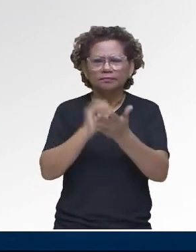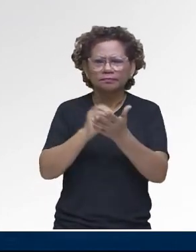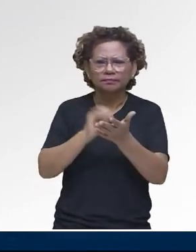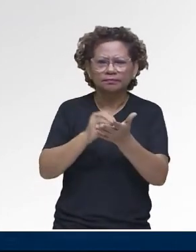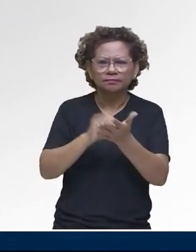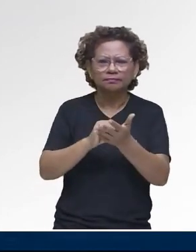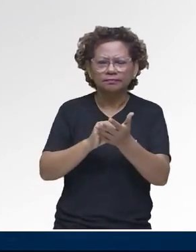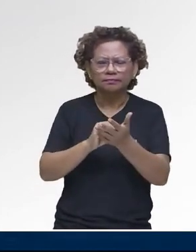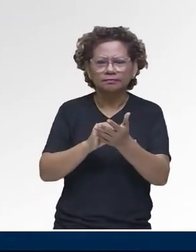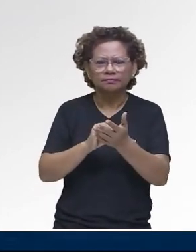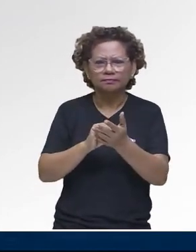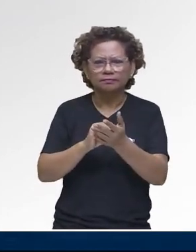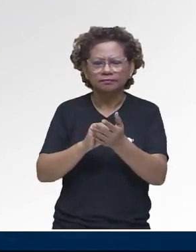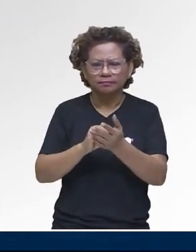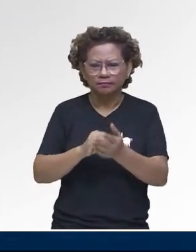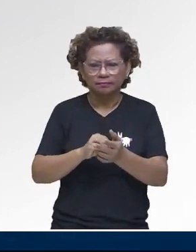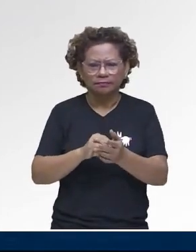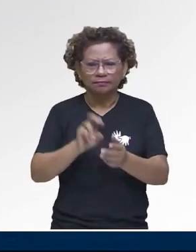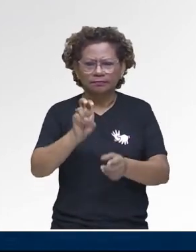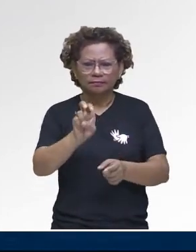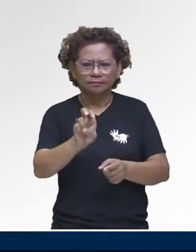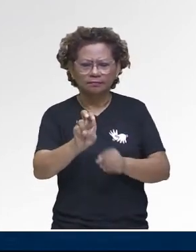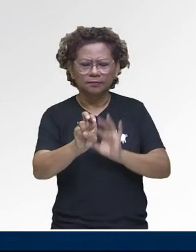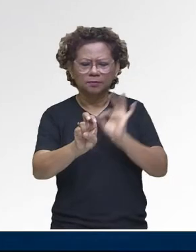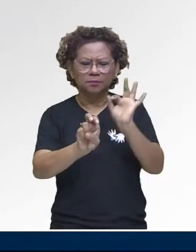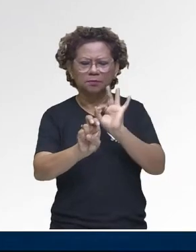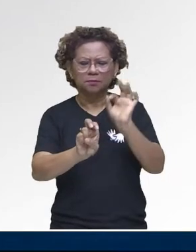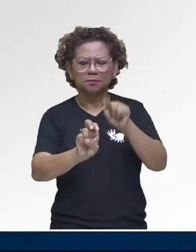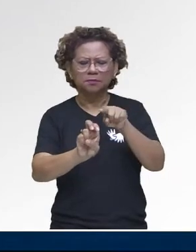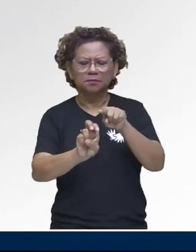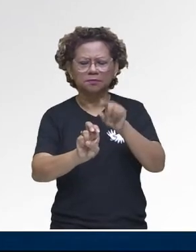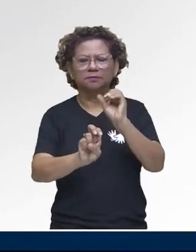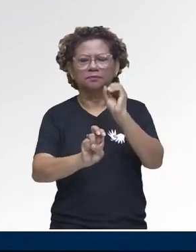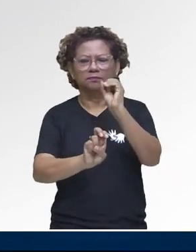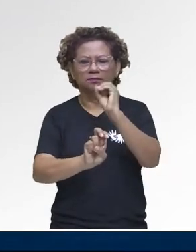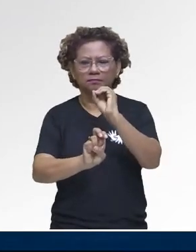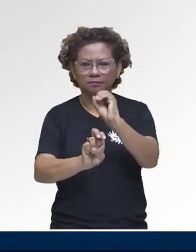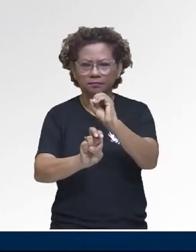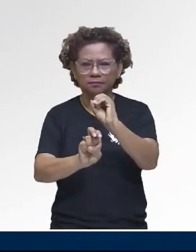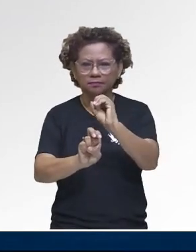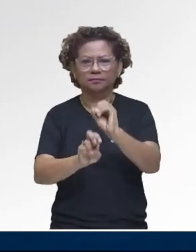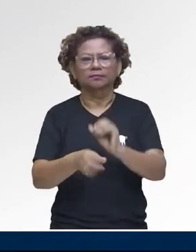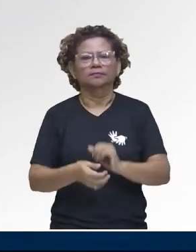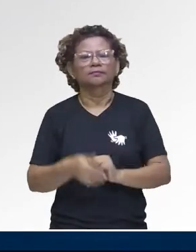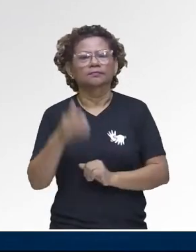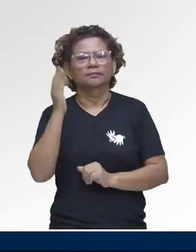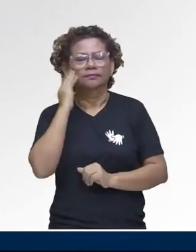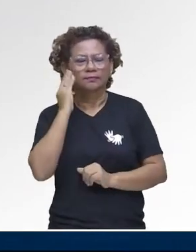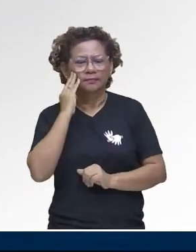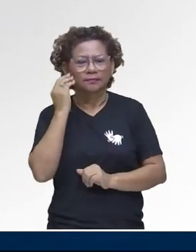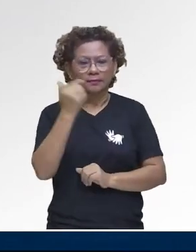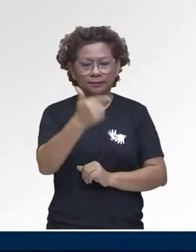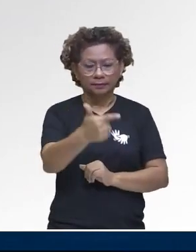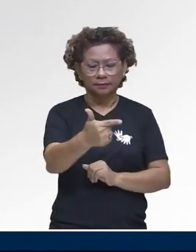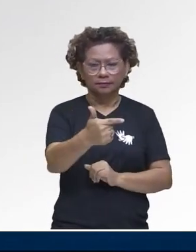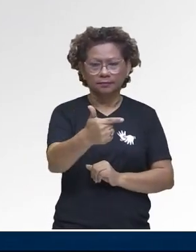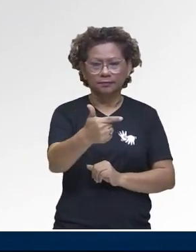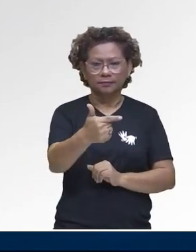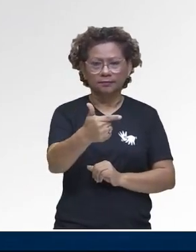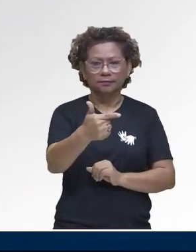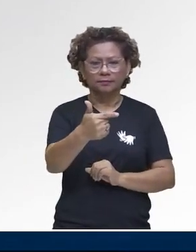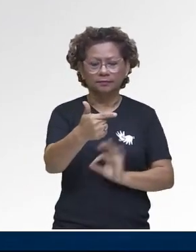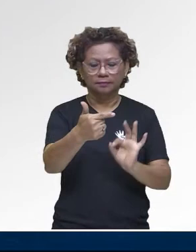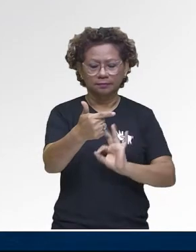o 0. Por que a gente está pedindo para que vocês complementem essas casas decimais? Porque na operação de soma não tem tanta